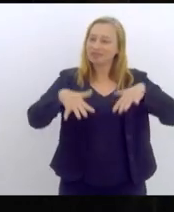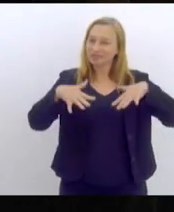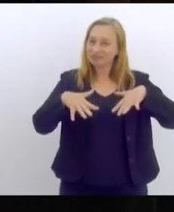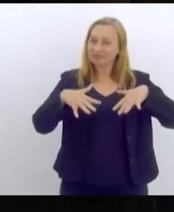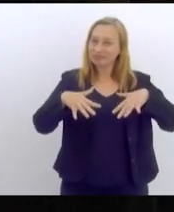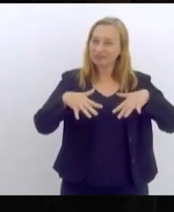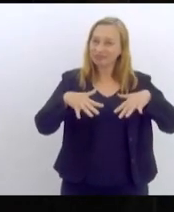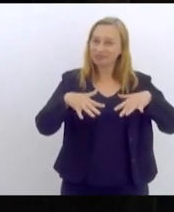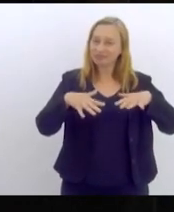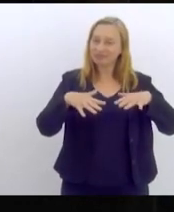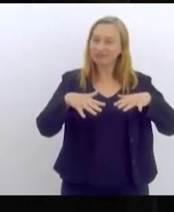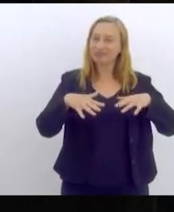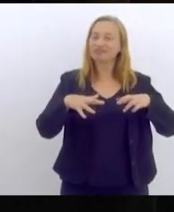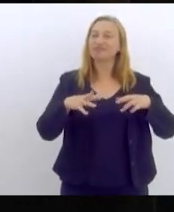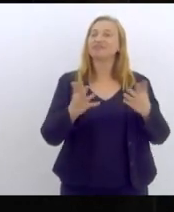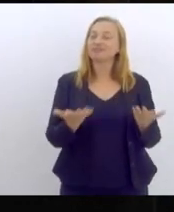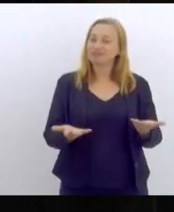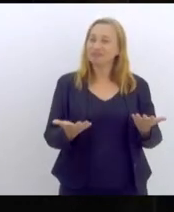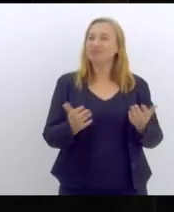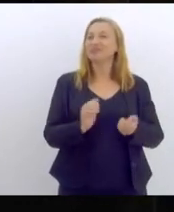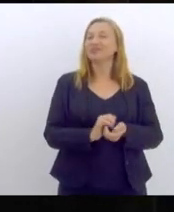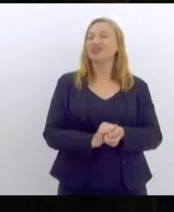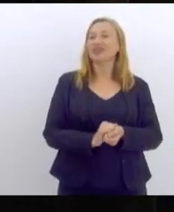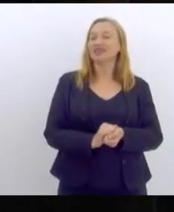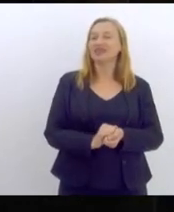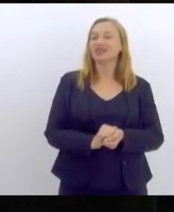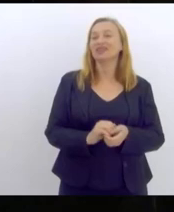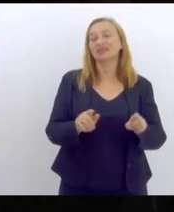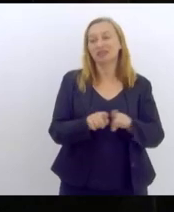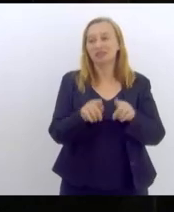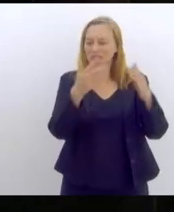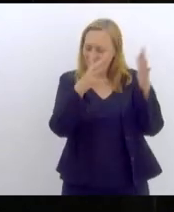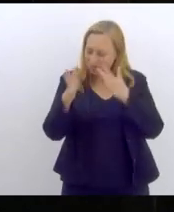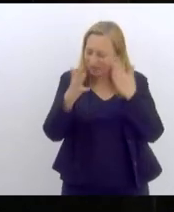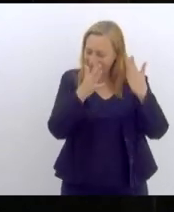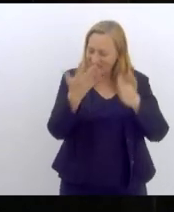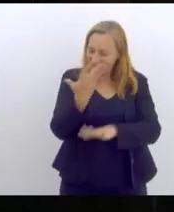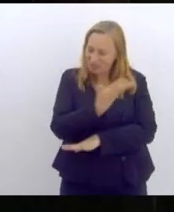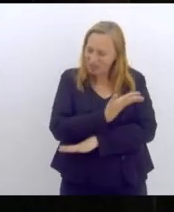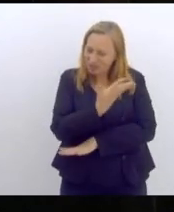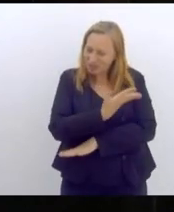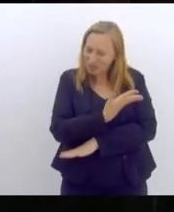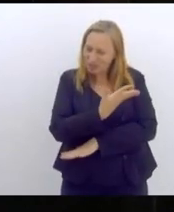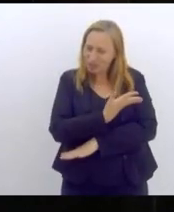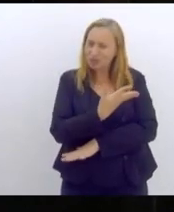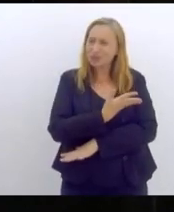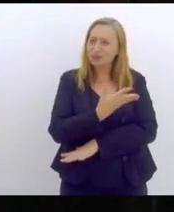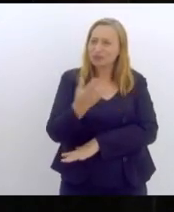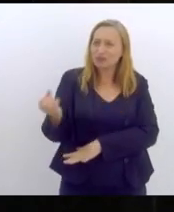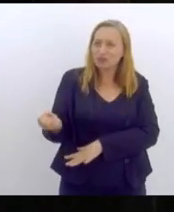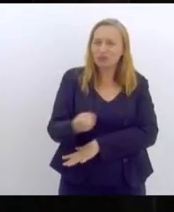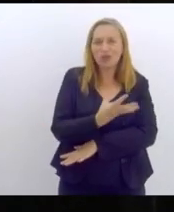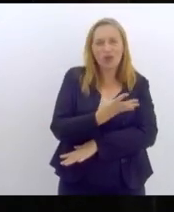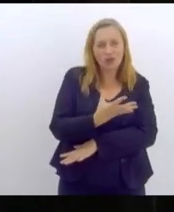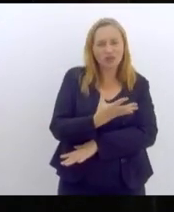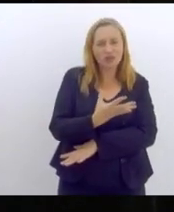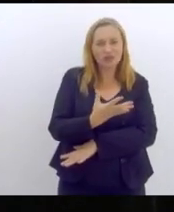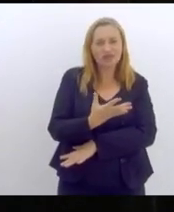também saudar muito bem-vindos os colegas que conquistaram o seu mandato